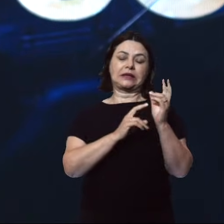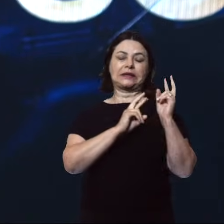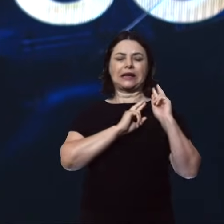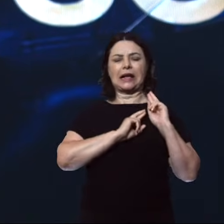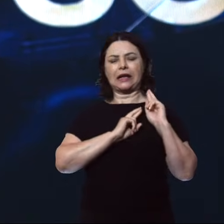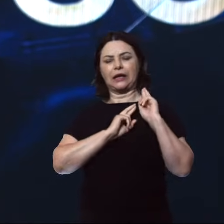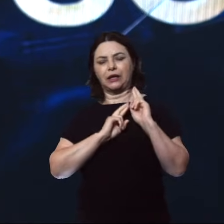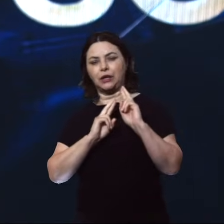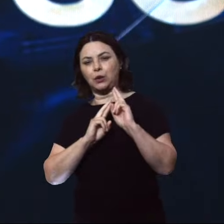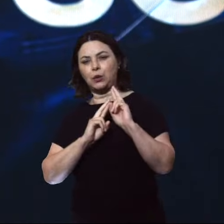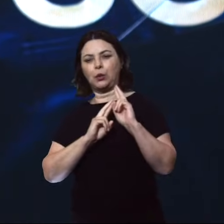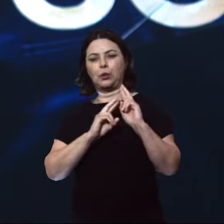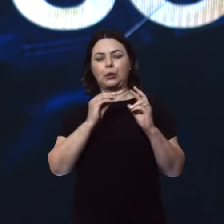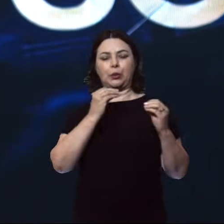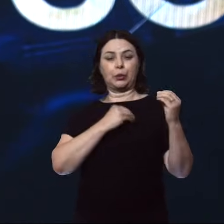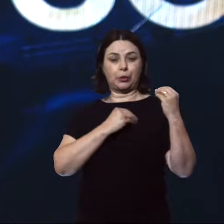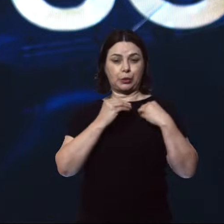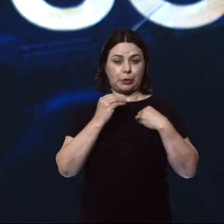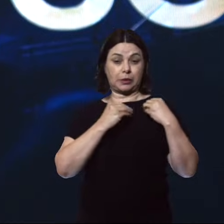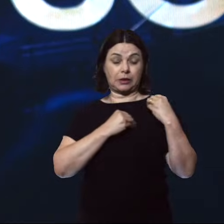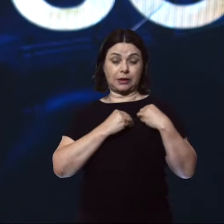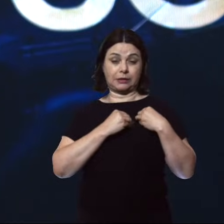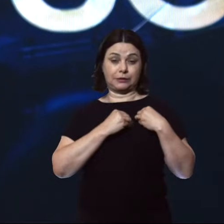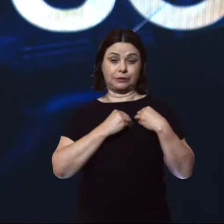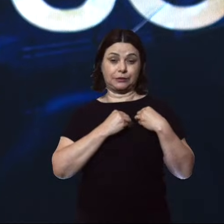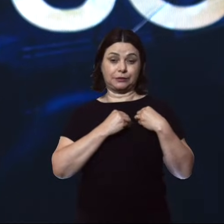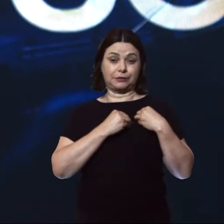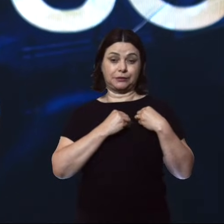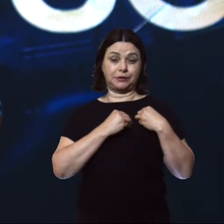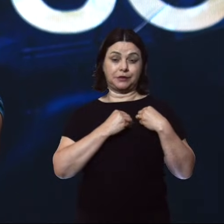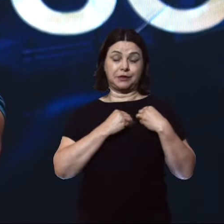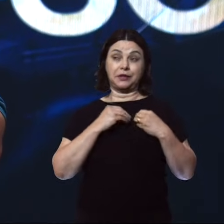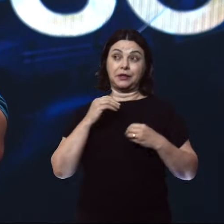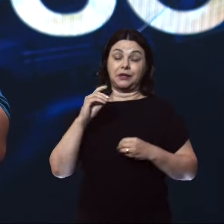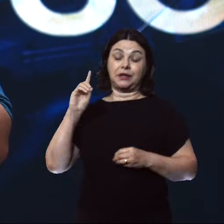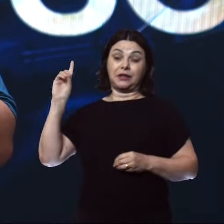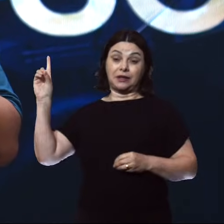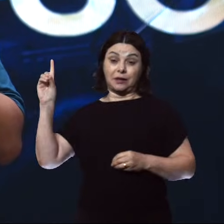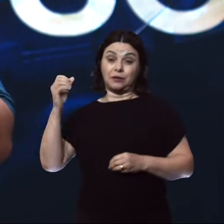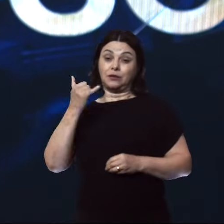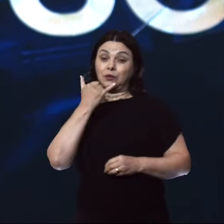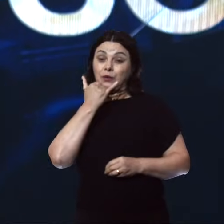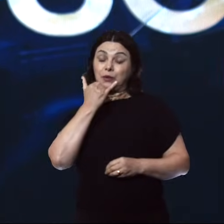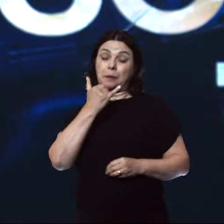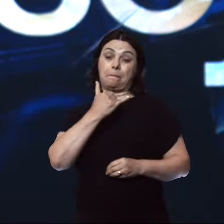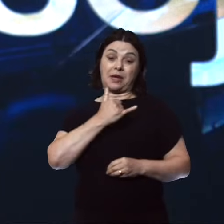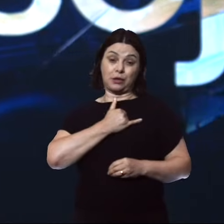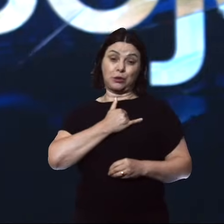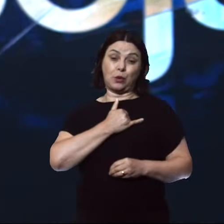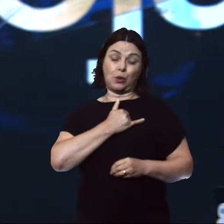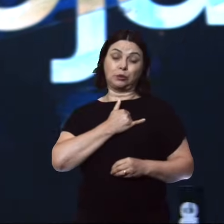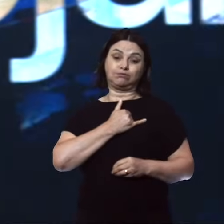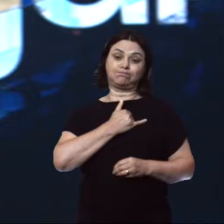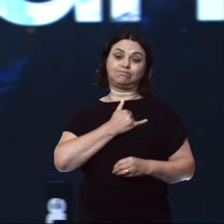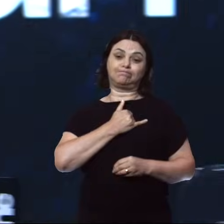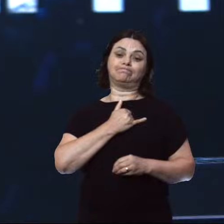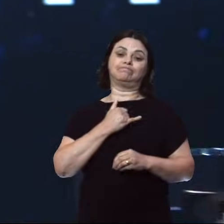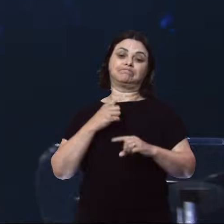nossas dores sobre si, e a nossa dívida foi pregada na cruz. Você acredita nisso? Você pode dar um glória a Deus por